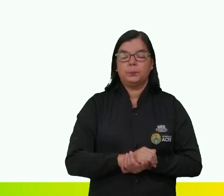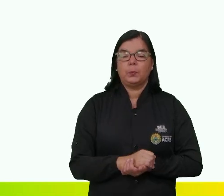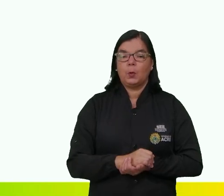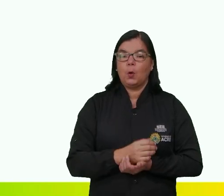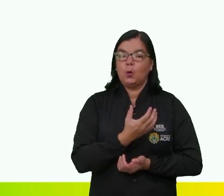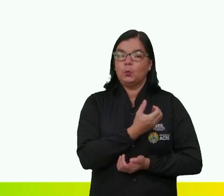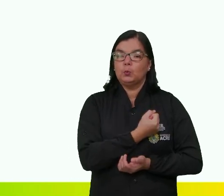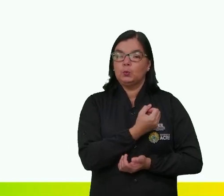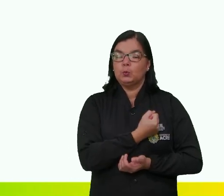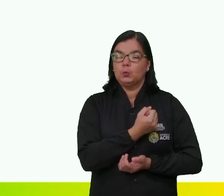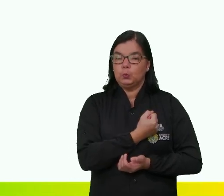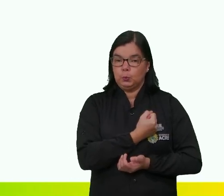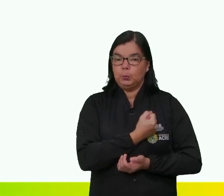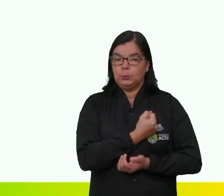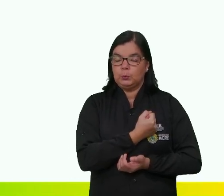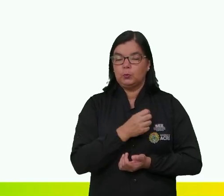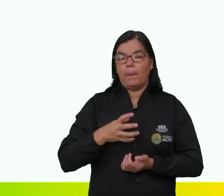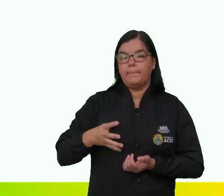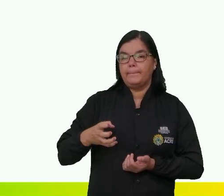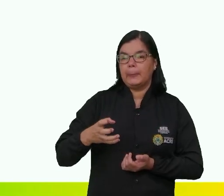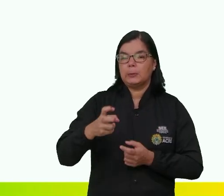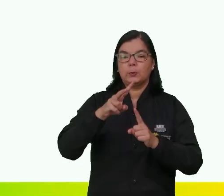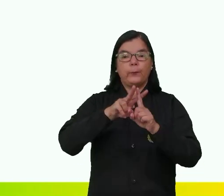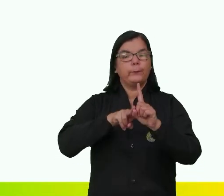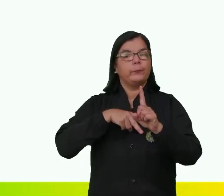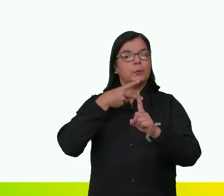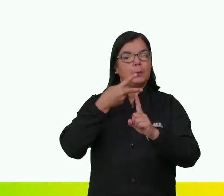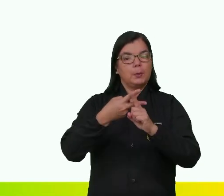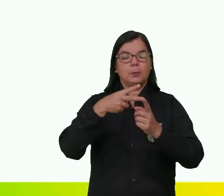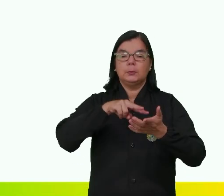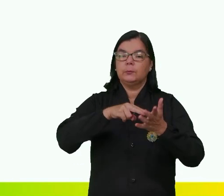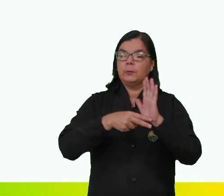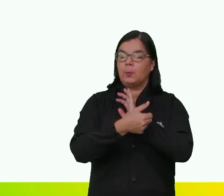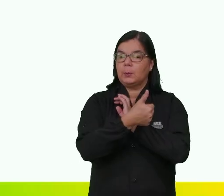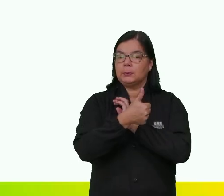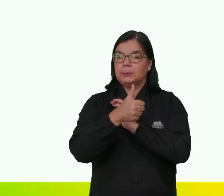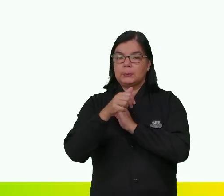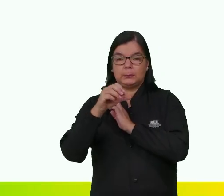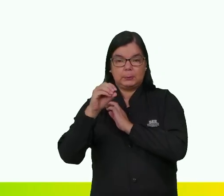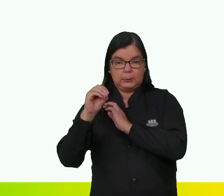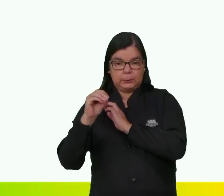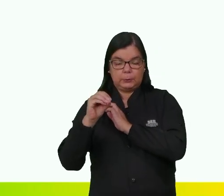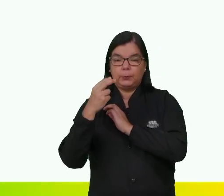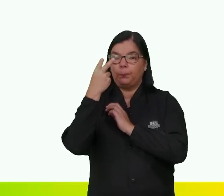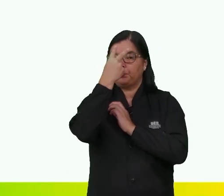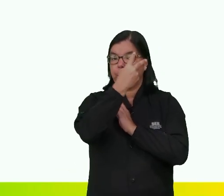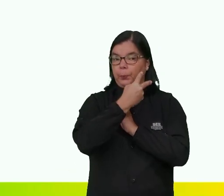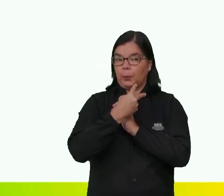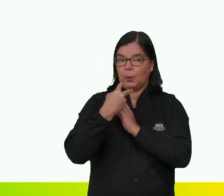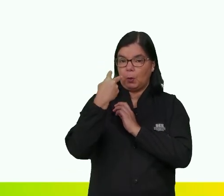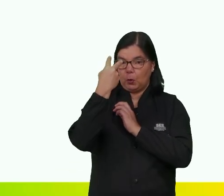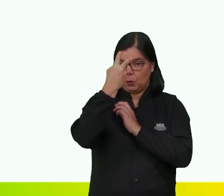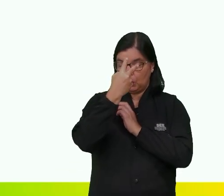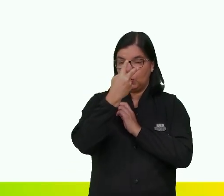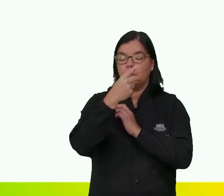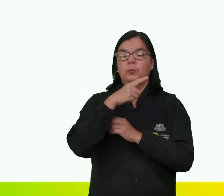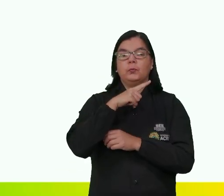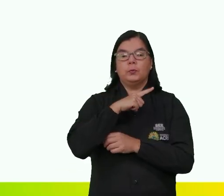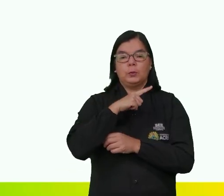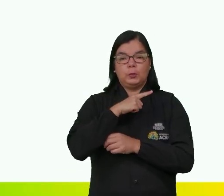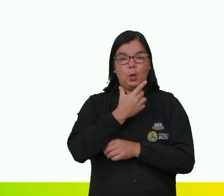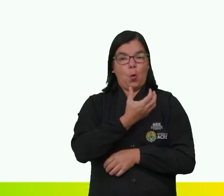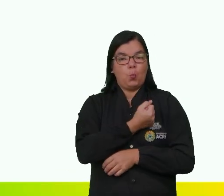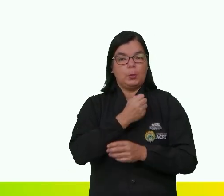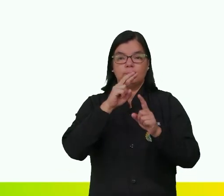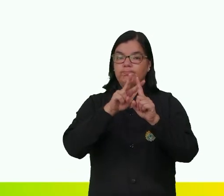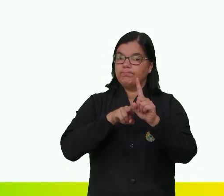de bactérias vai dobrar. Então, nós vamos ter 100 bactérias. Em 2 horas, quando se passou 2 horas, o número de